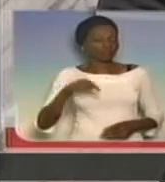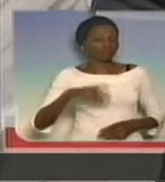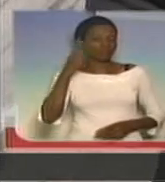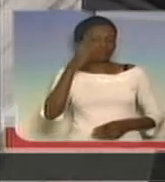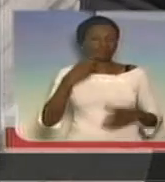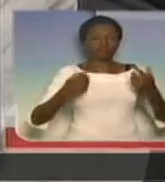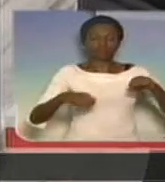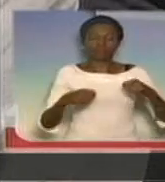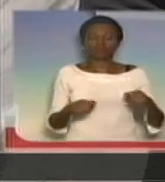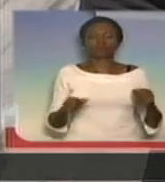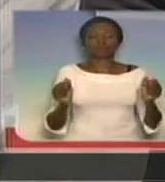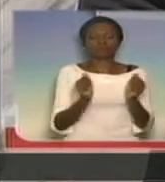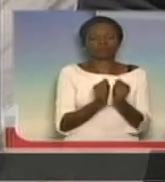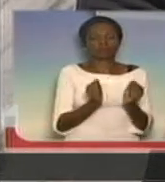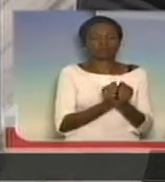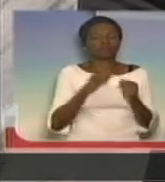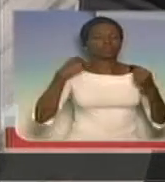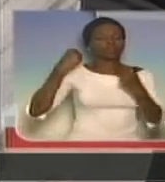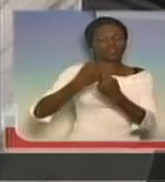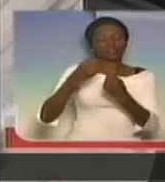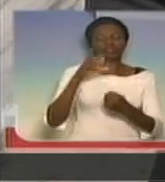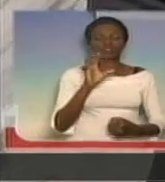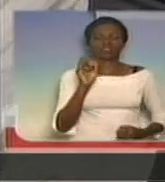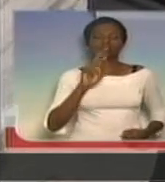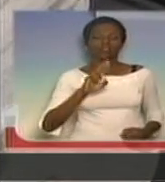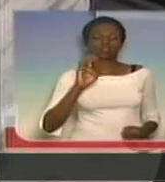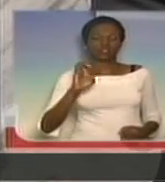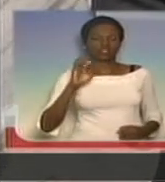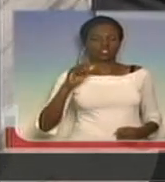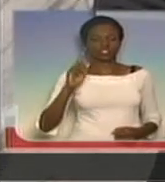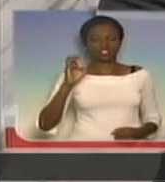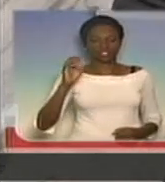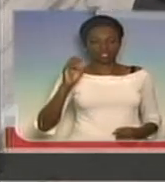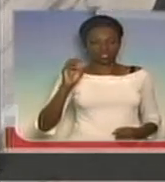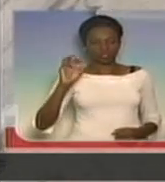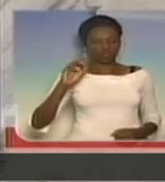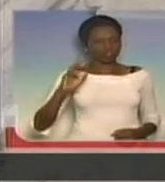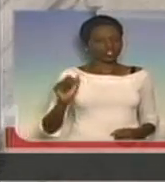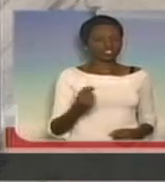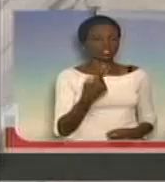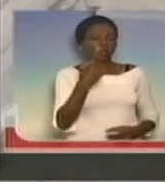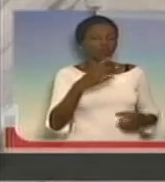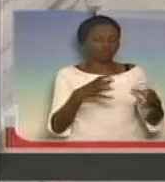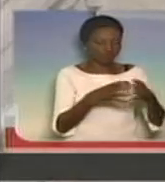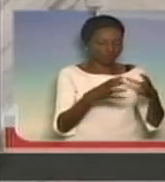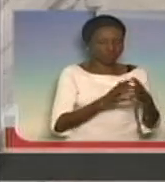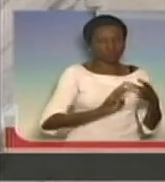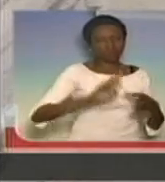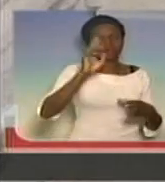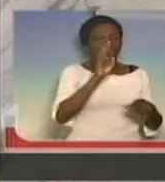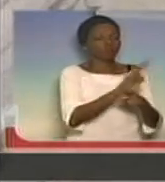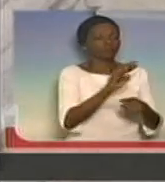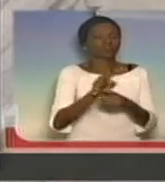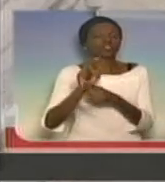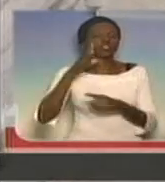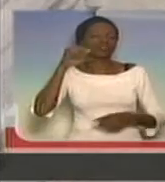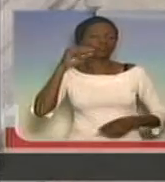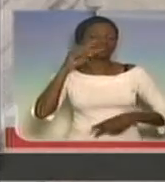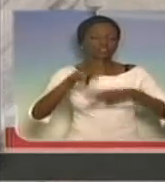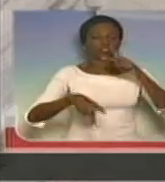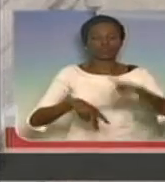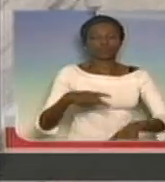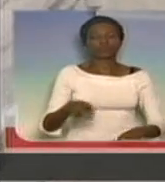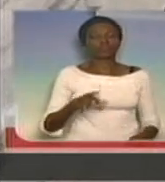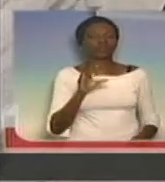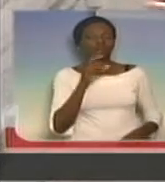junto à Procuradoria-Geral do Estado, um órgão para defender os funcionários públicos. Não é só o policial militar que tem esse problema. Hoje, se um professor,